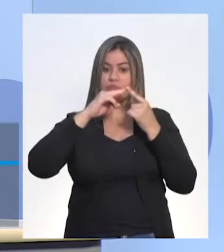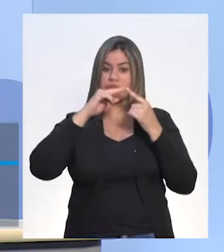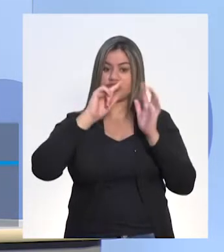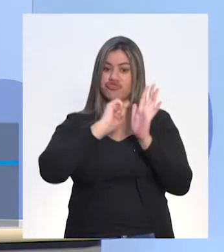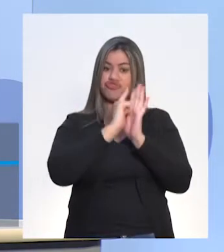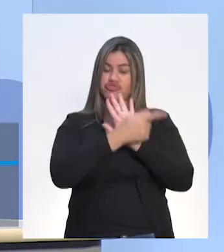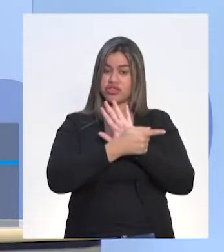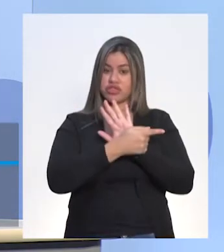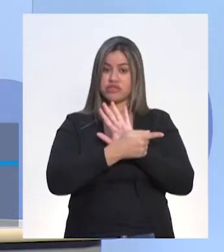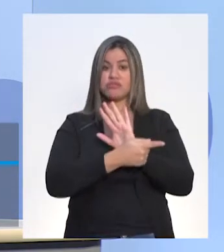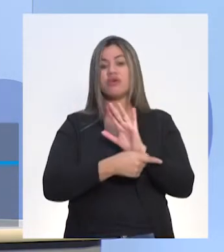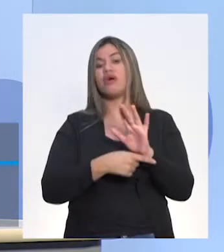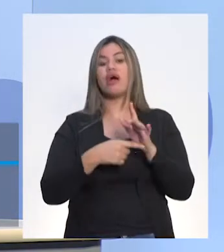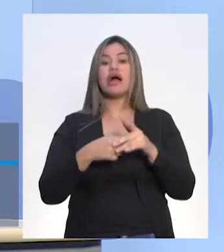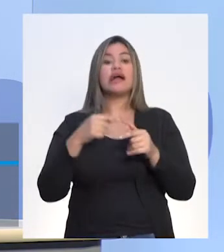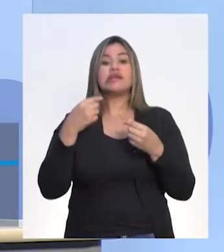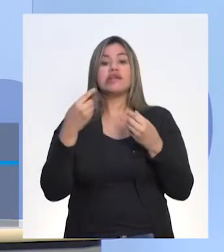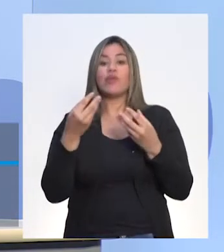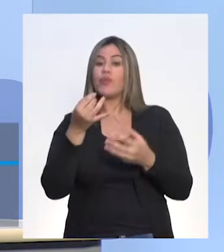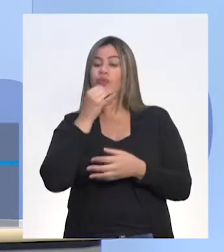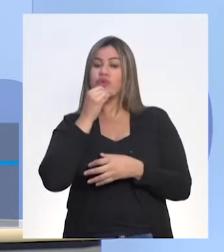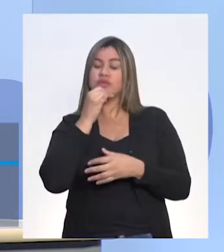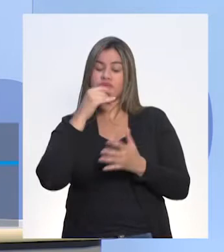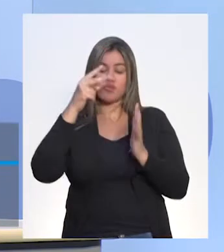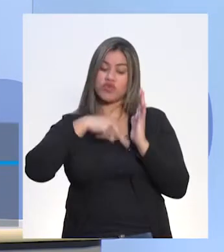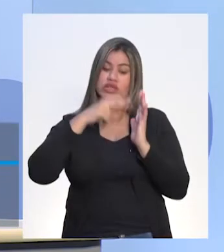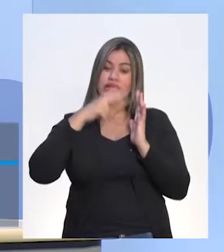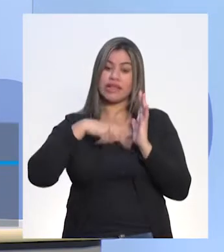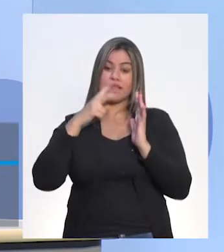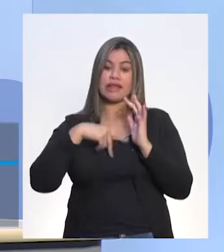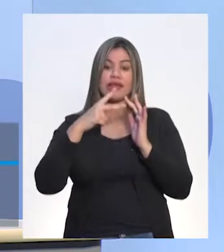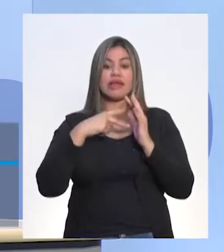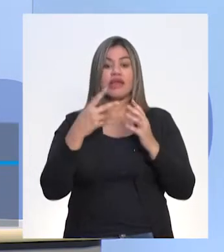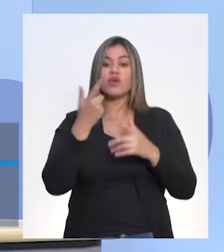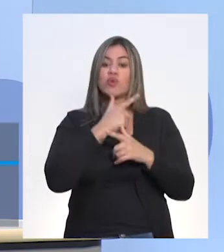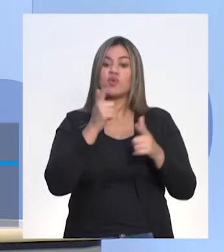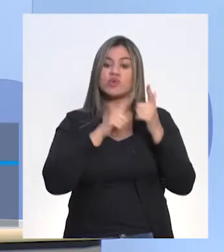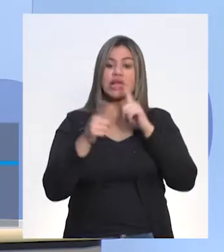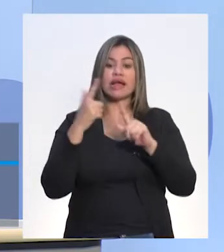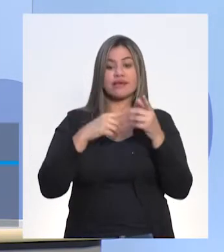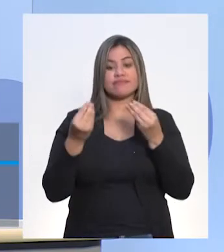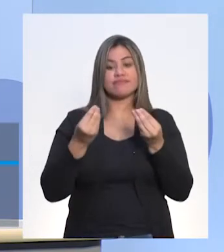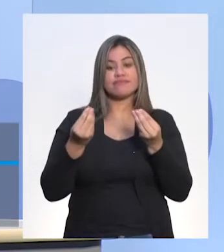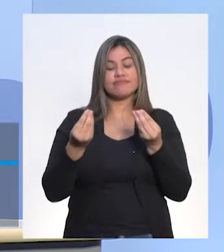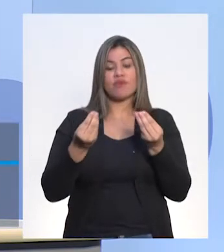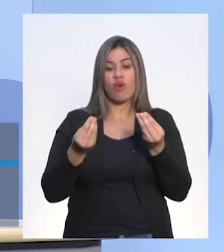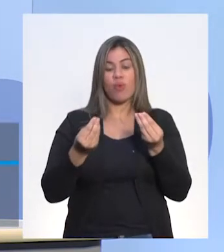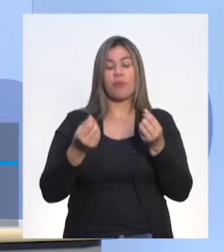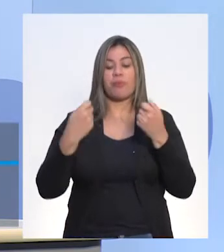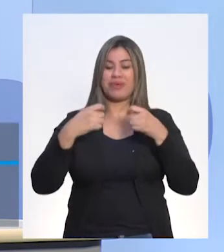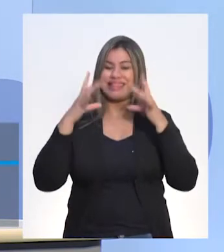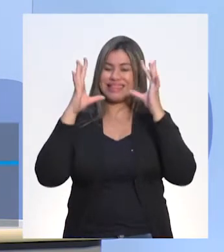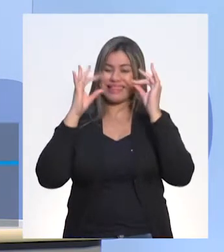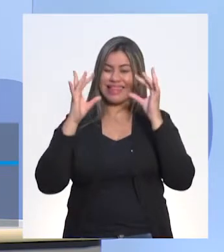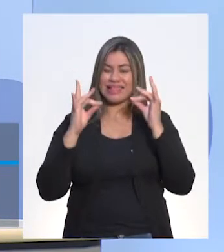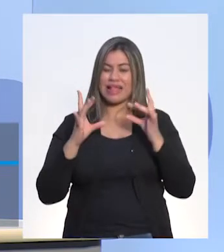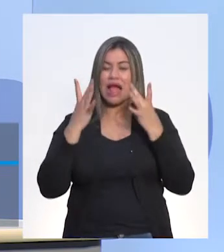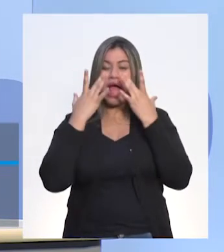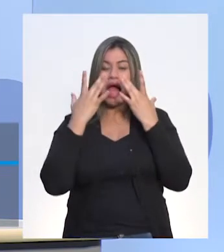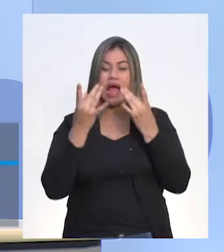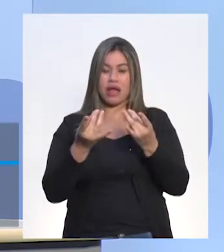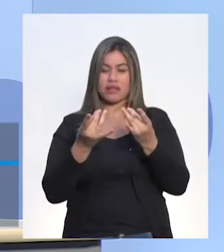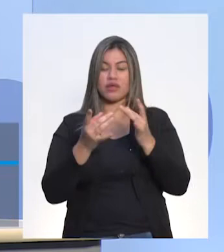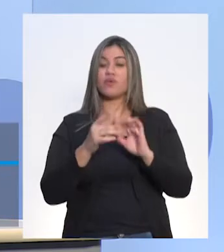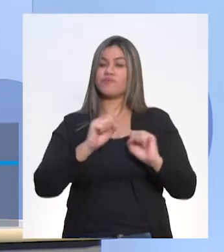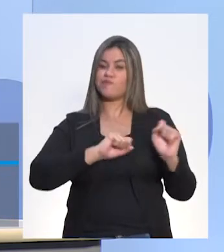peça teatral. Então, para que você consiga ler essa peça e tirar melhor proveito, é necessário que você se atente para alguns pequenos detalhes.